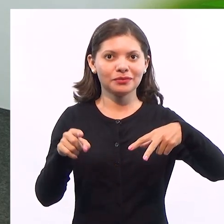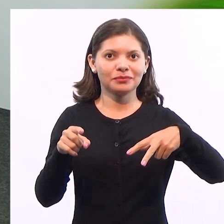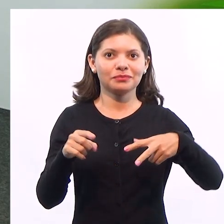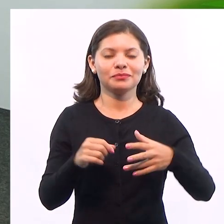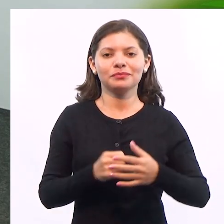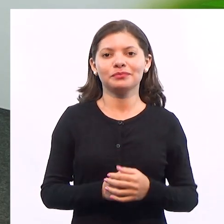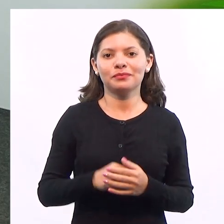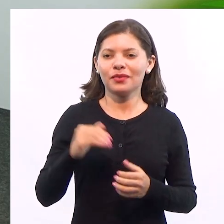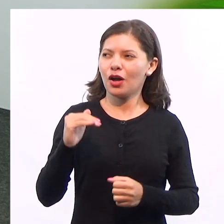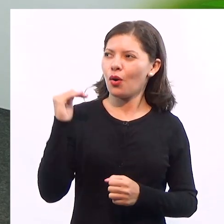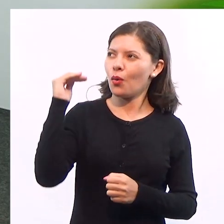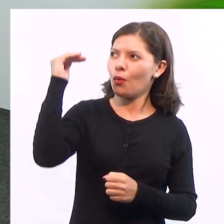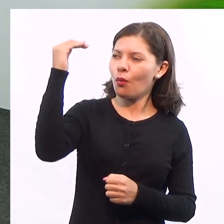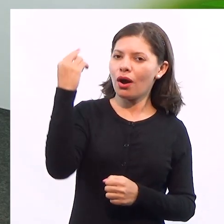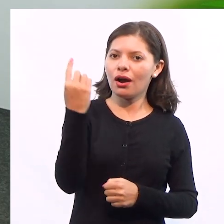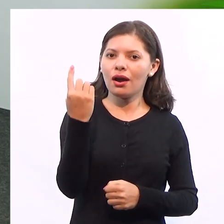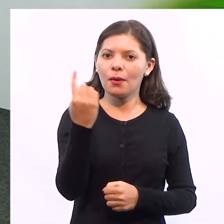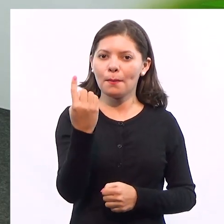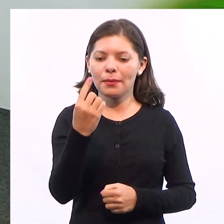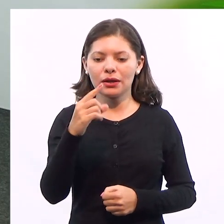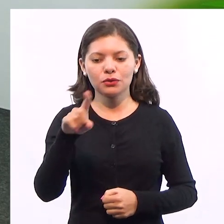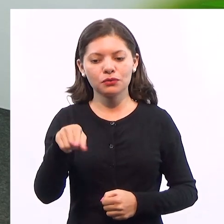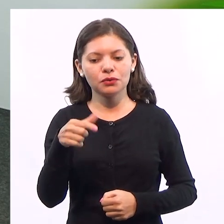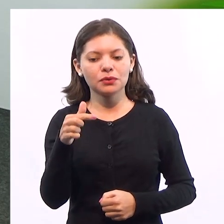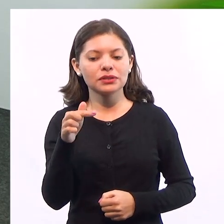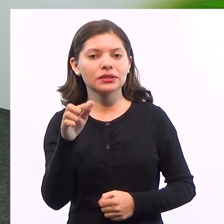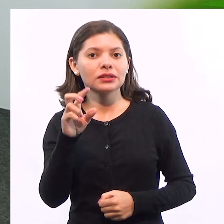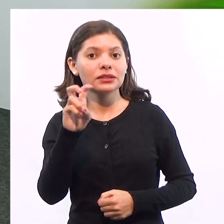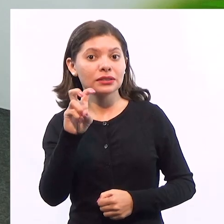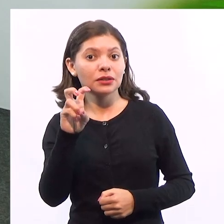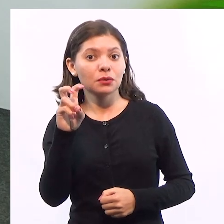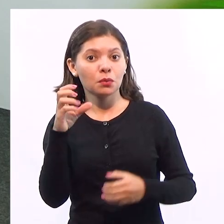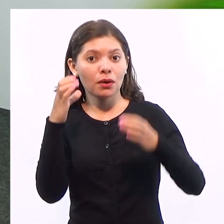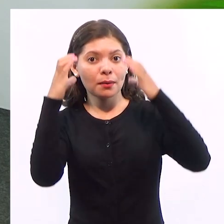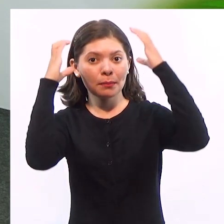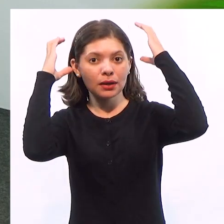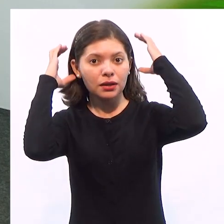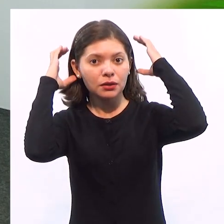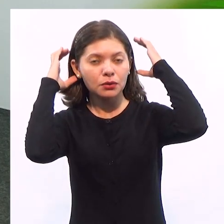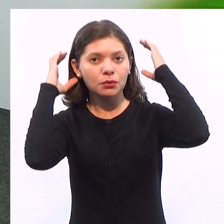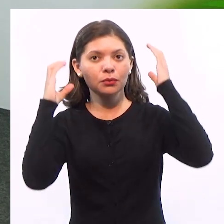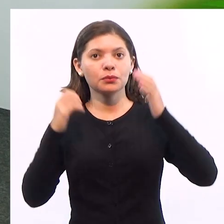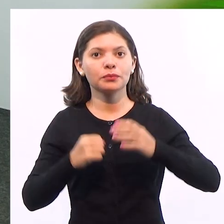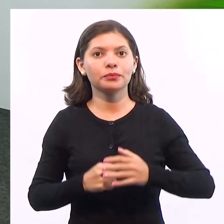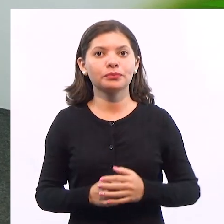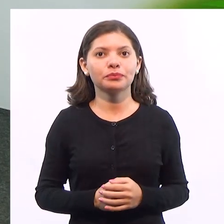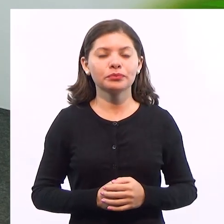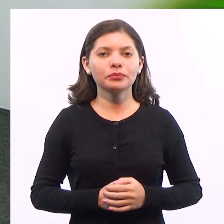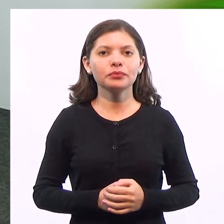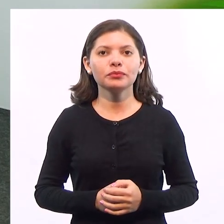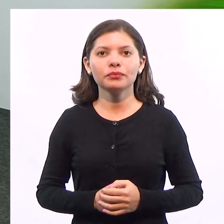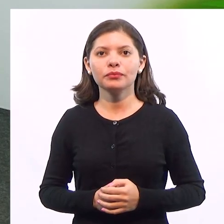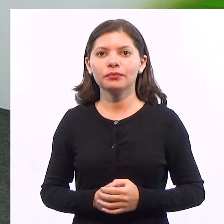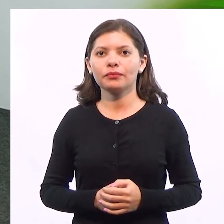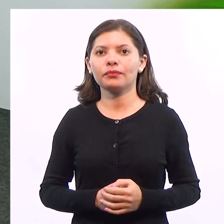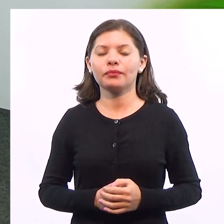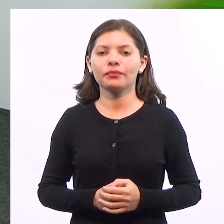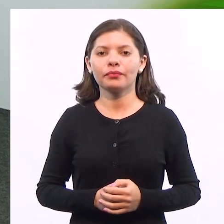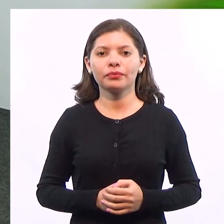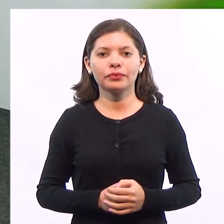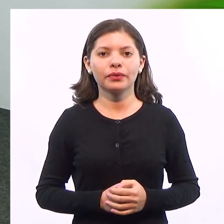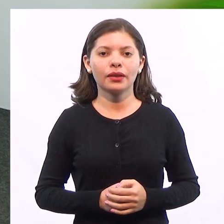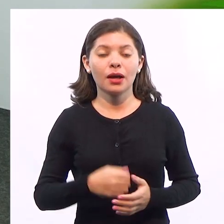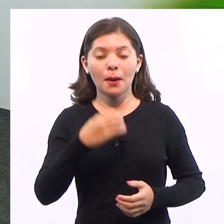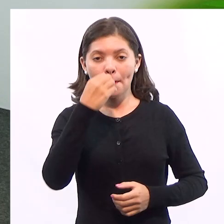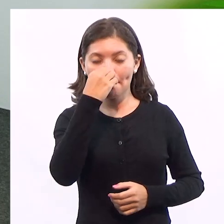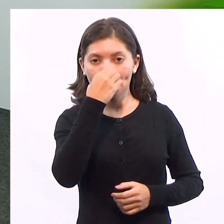meu 1,75 m de altura, cabelinho curto ali, bem penteado pro lado, tá? Nada de cabelo para trás, é cabelinho pro lado mesmo,